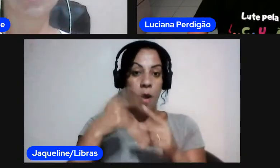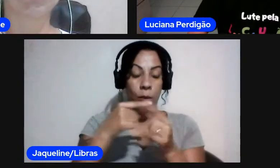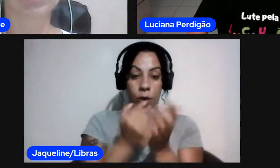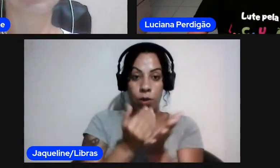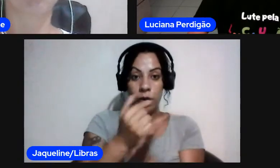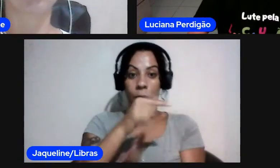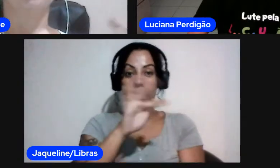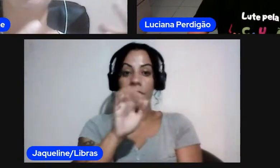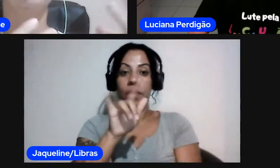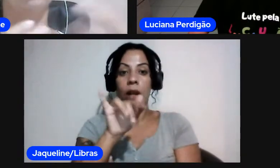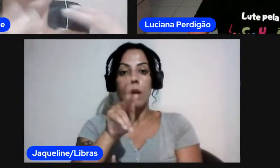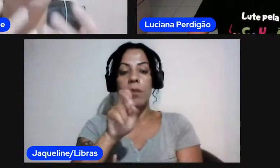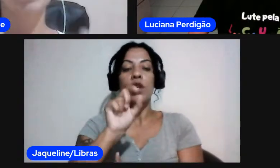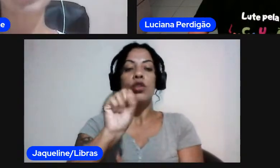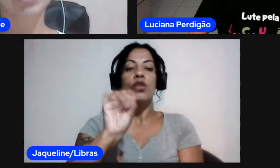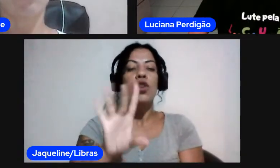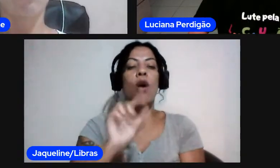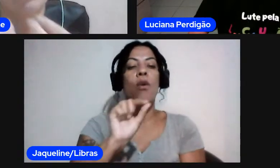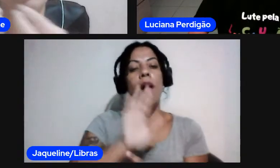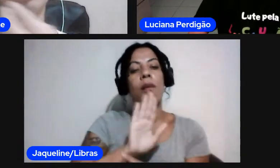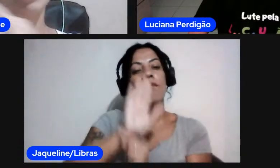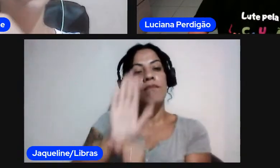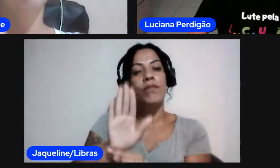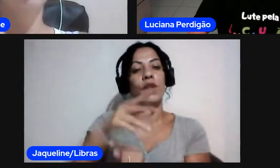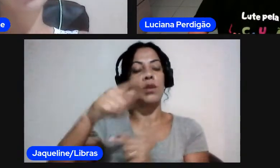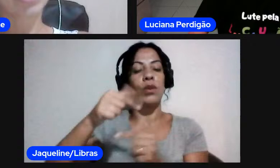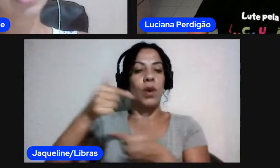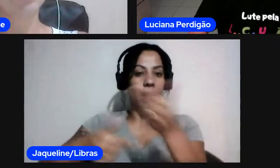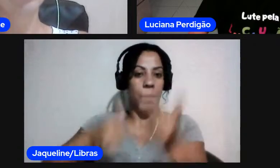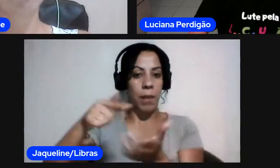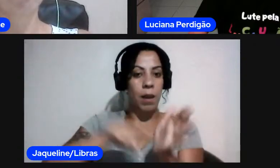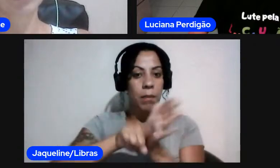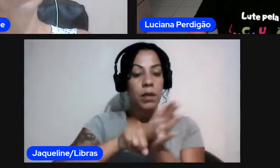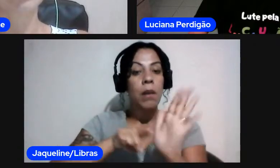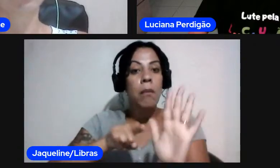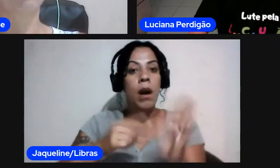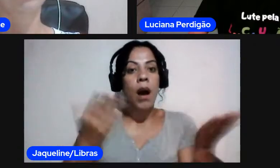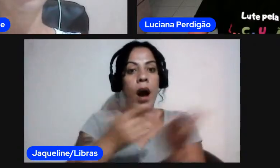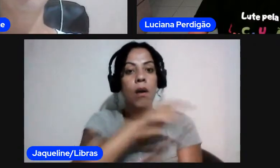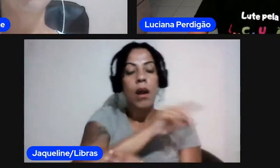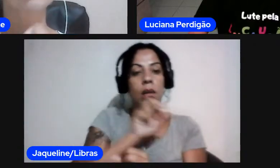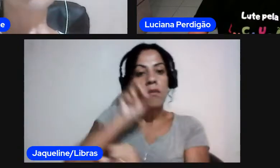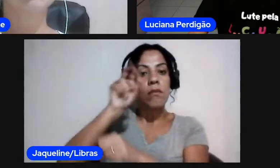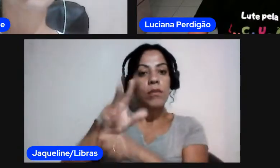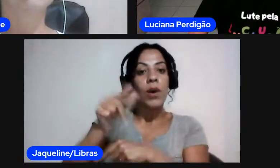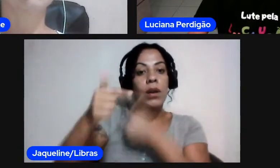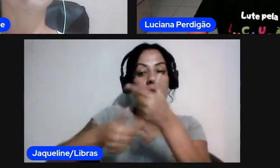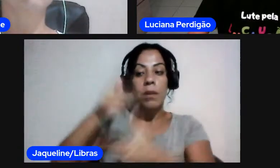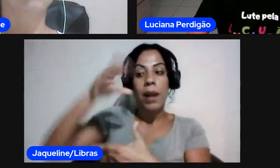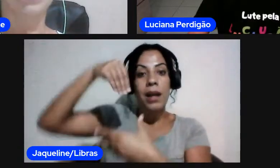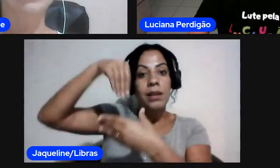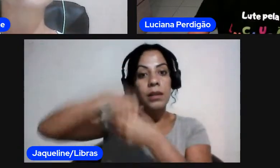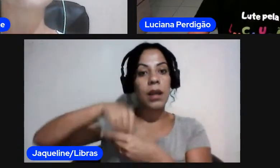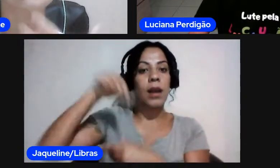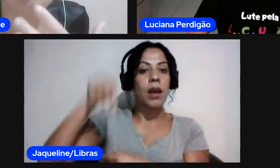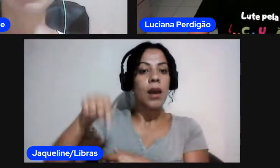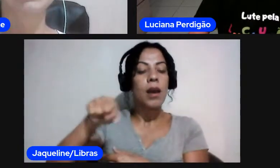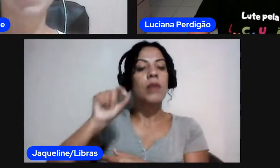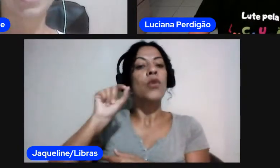estava auxiliando nesse produto, mas que agora ele também está dentro da fundação, possibilitando